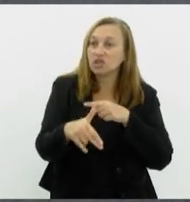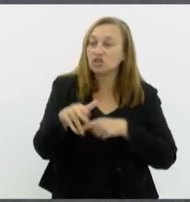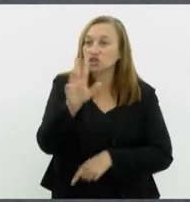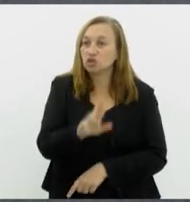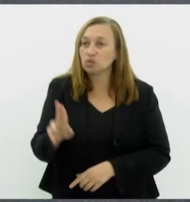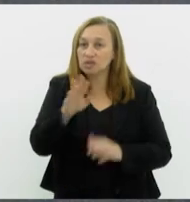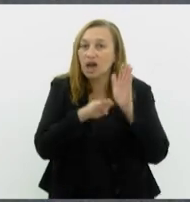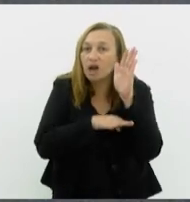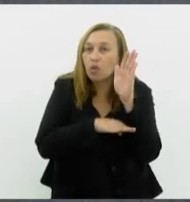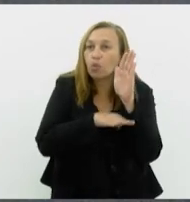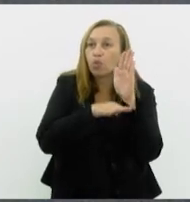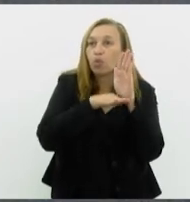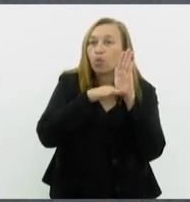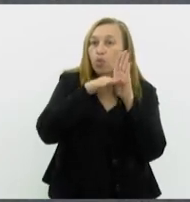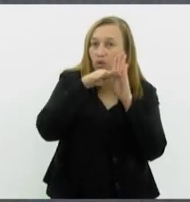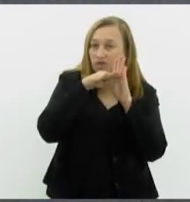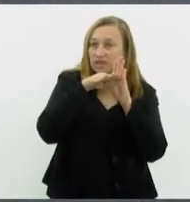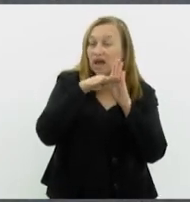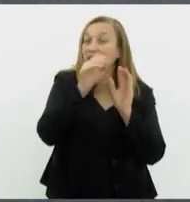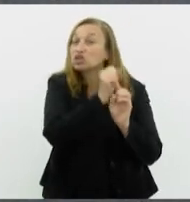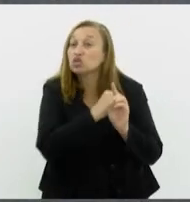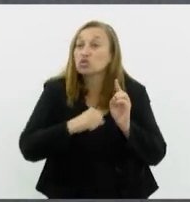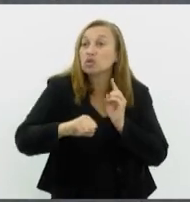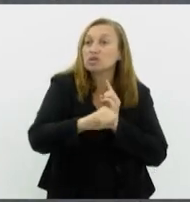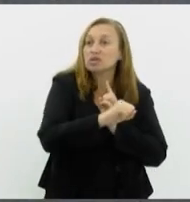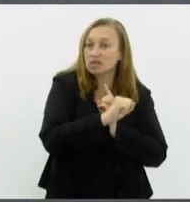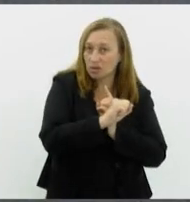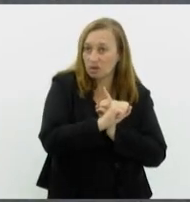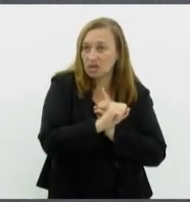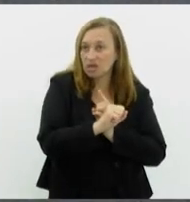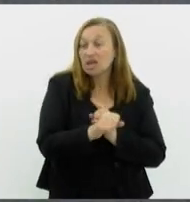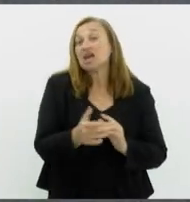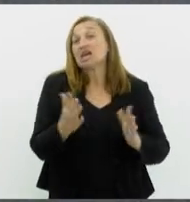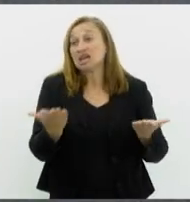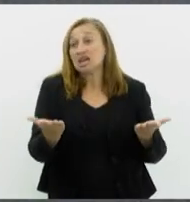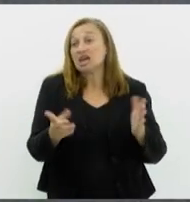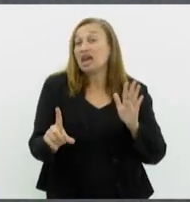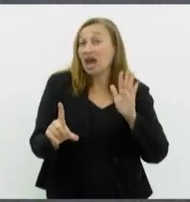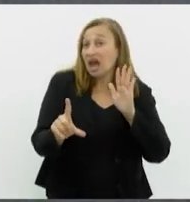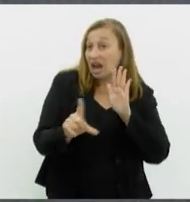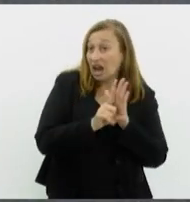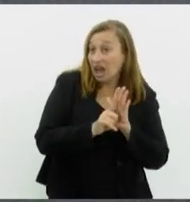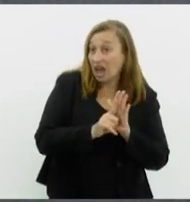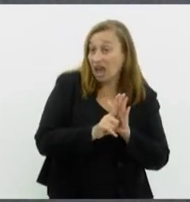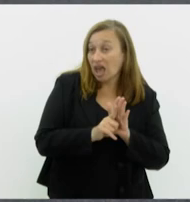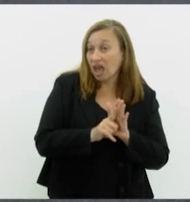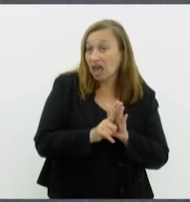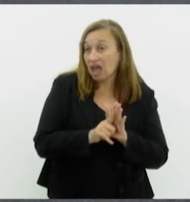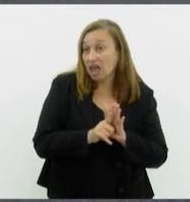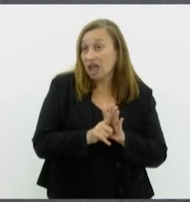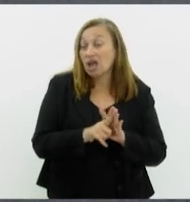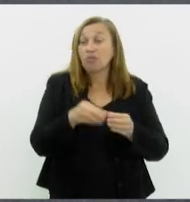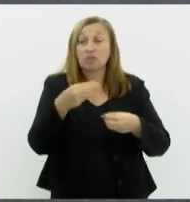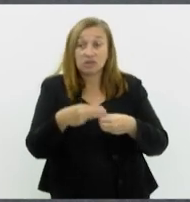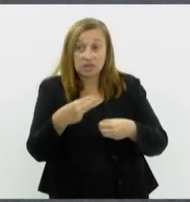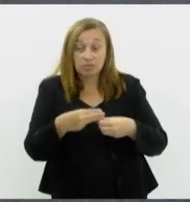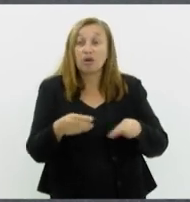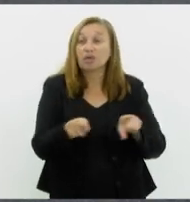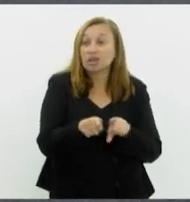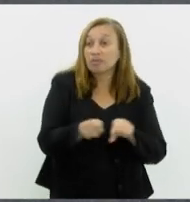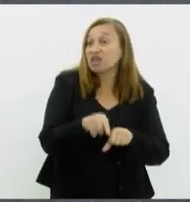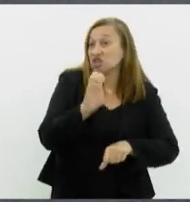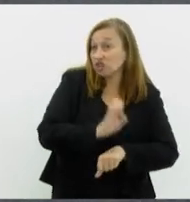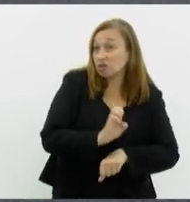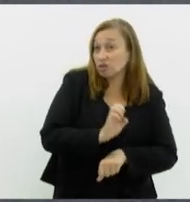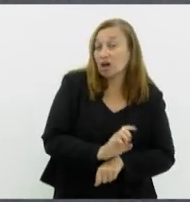o elevador dito social, algo que a legislação tanto municipal e estadual prevê, como